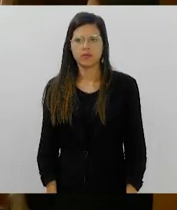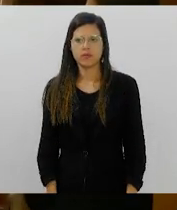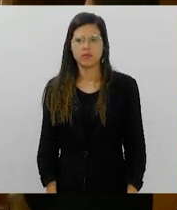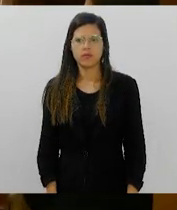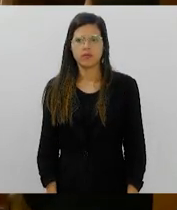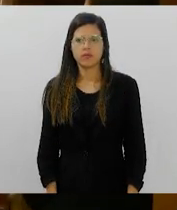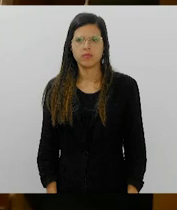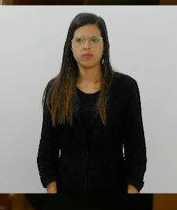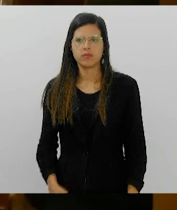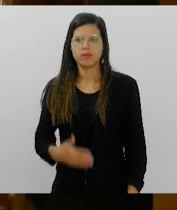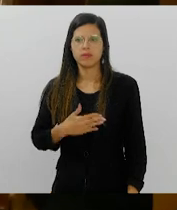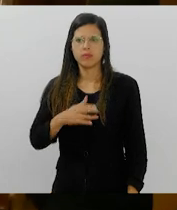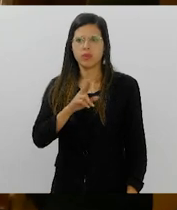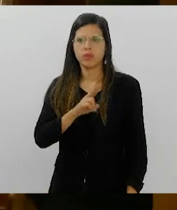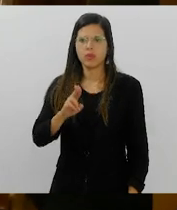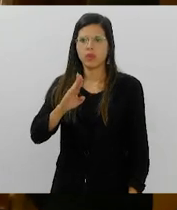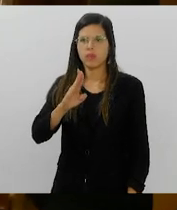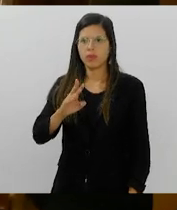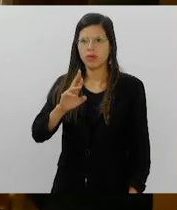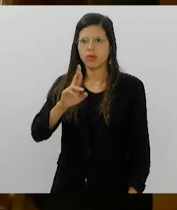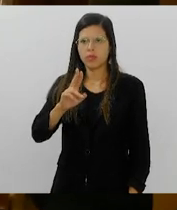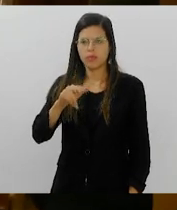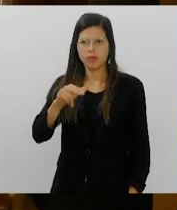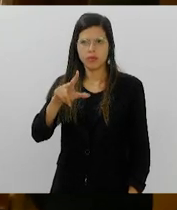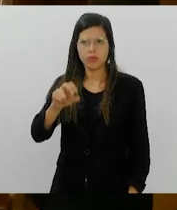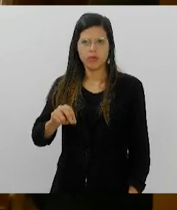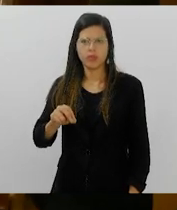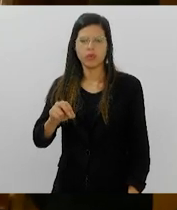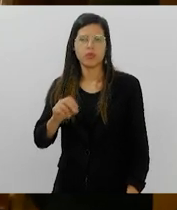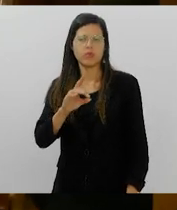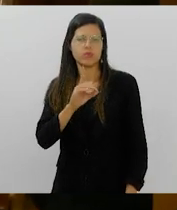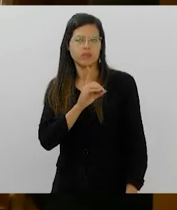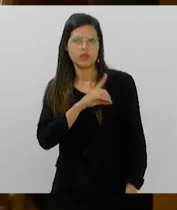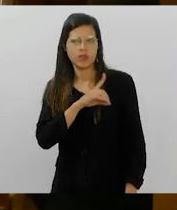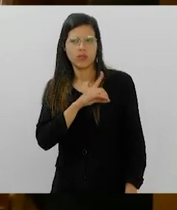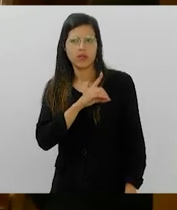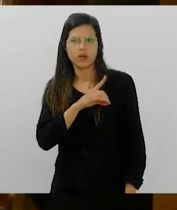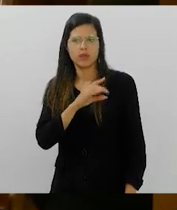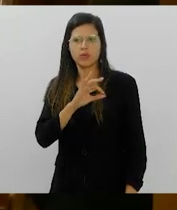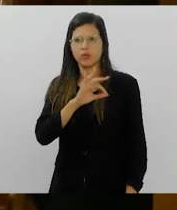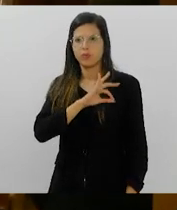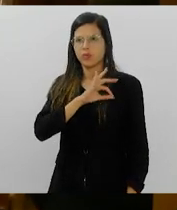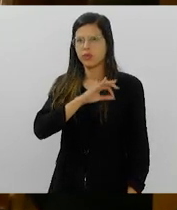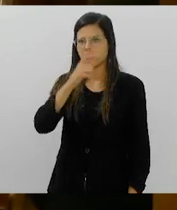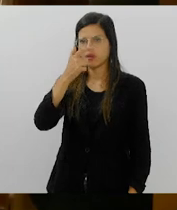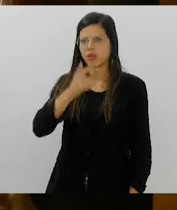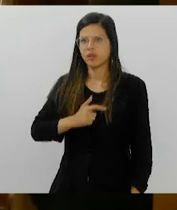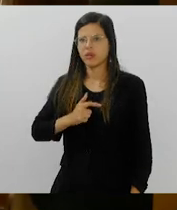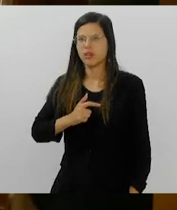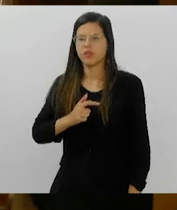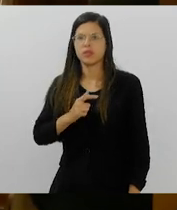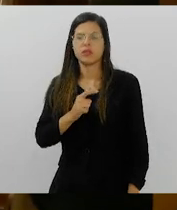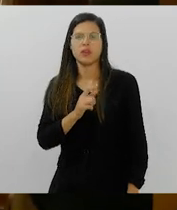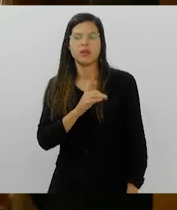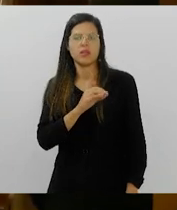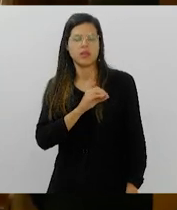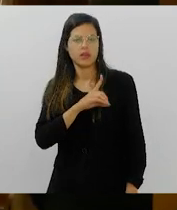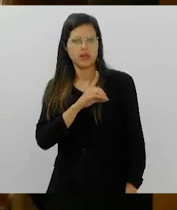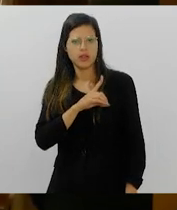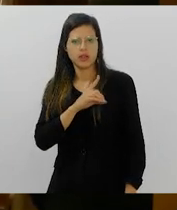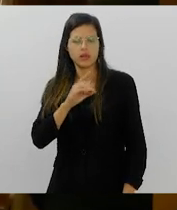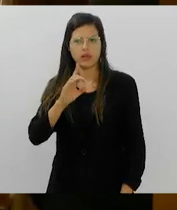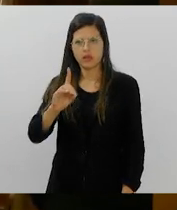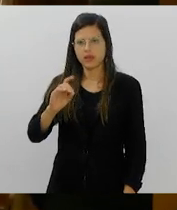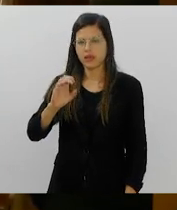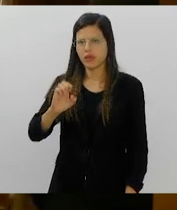Meu nome é Bruno Cleuder. Eu sou delegado de polícia, delegado titular da DECAV, Delegacia